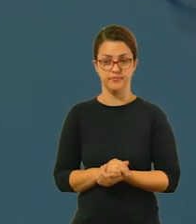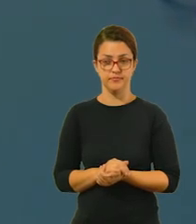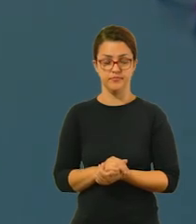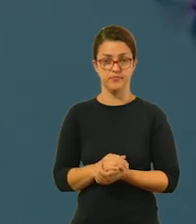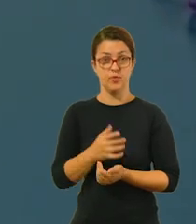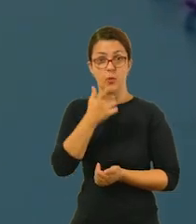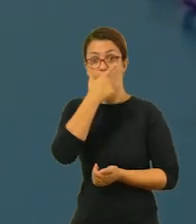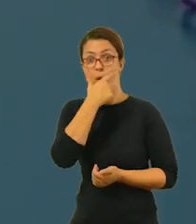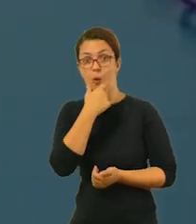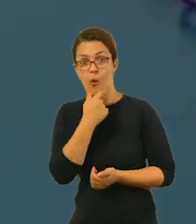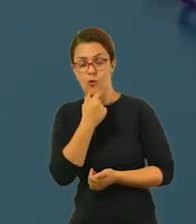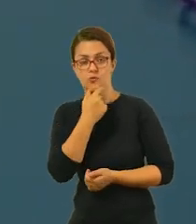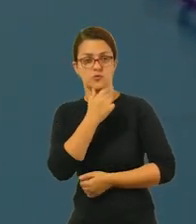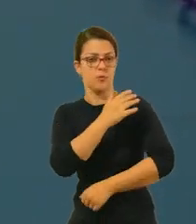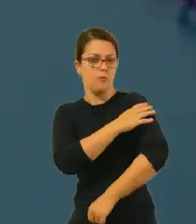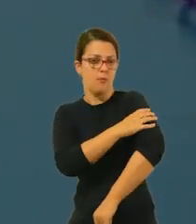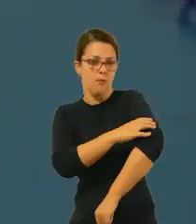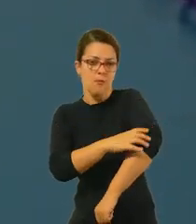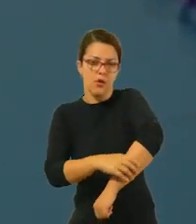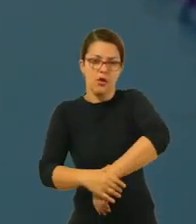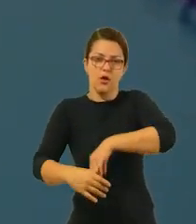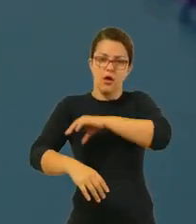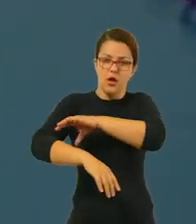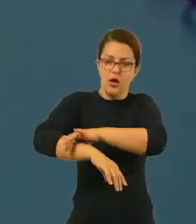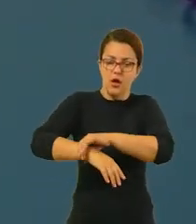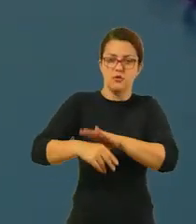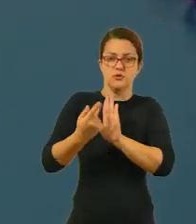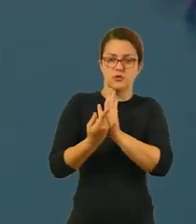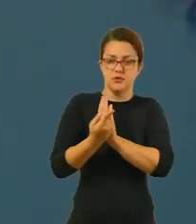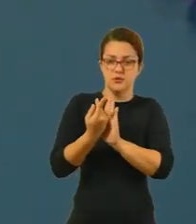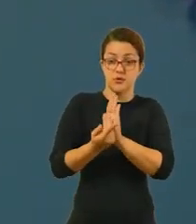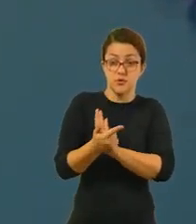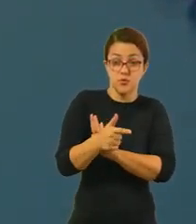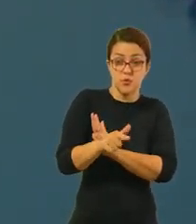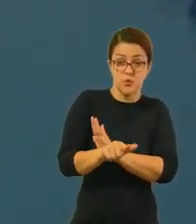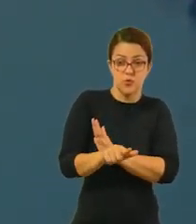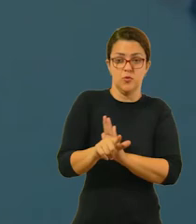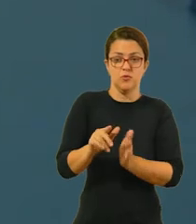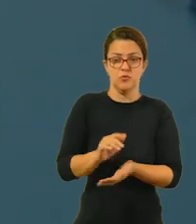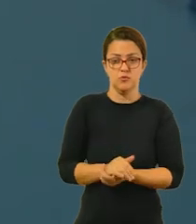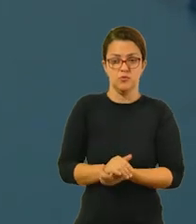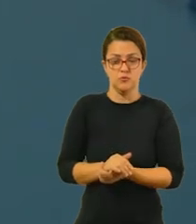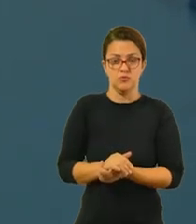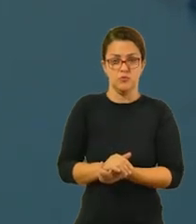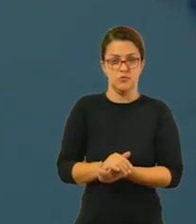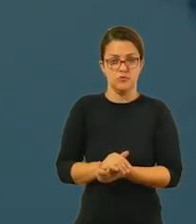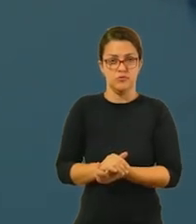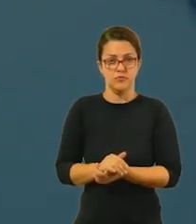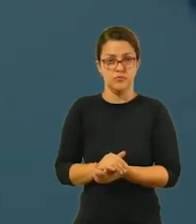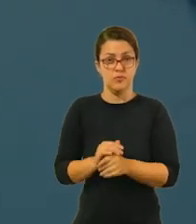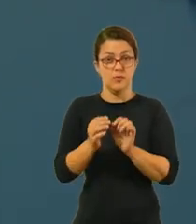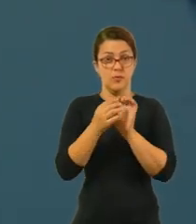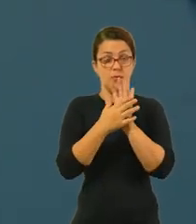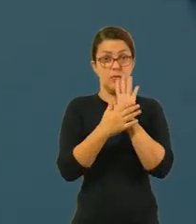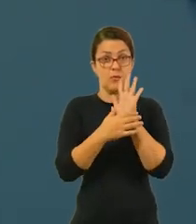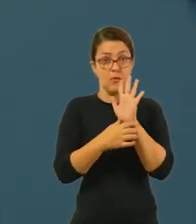vou desenhar o rostinho, o bracinho e no outro vou desenhar